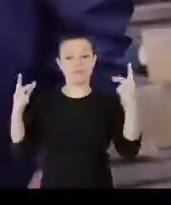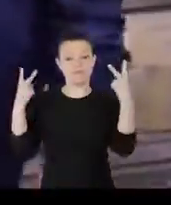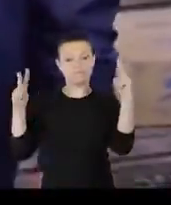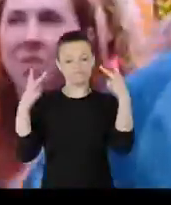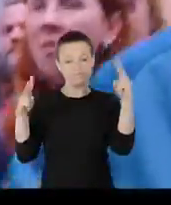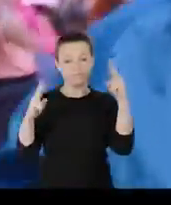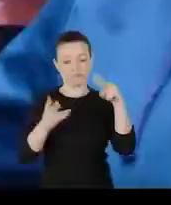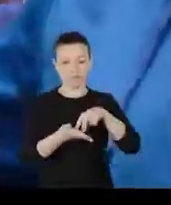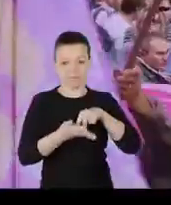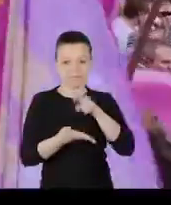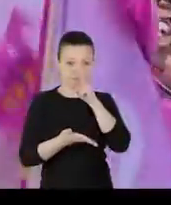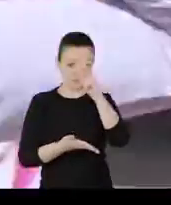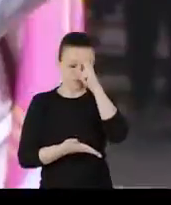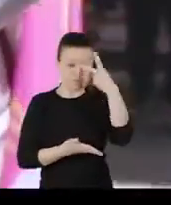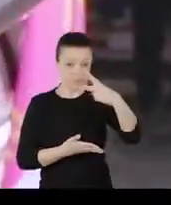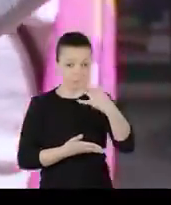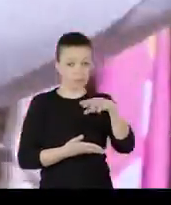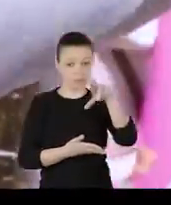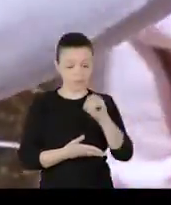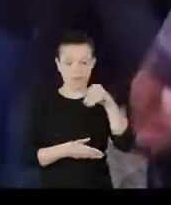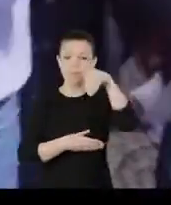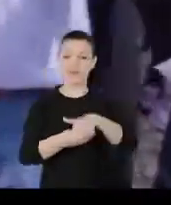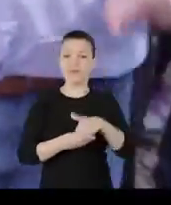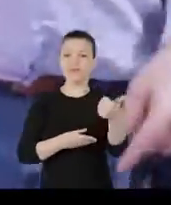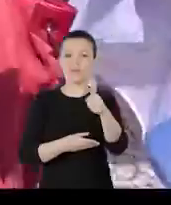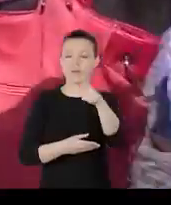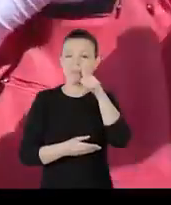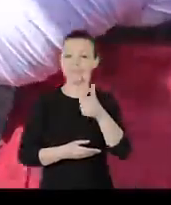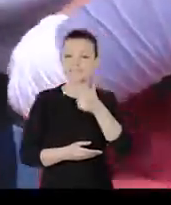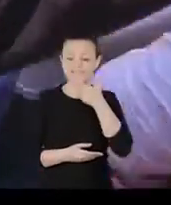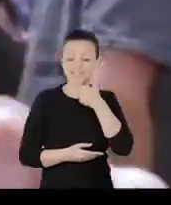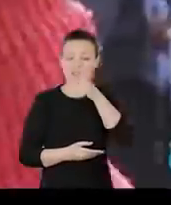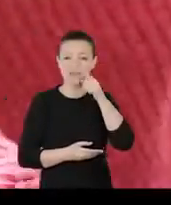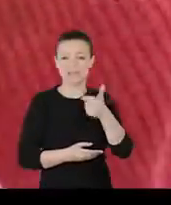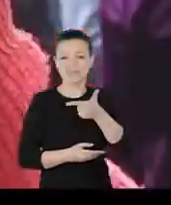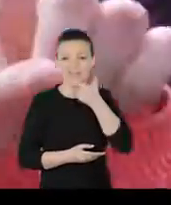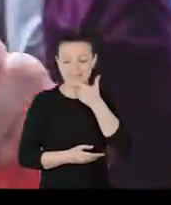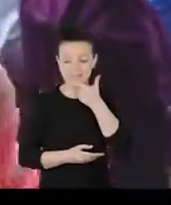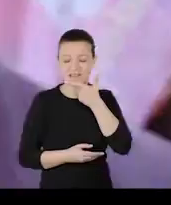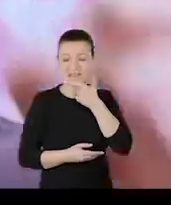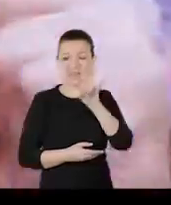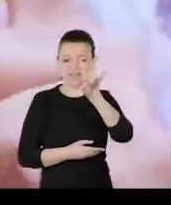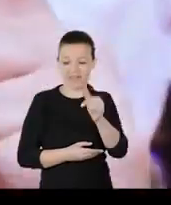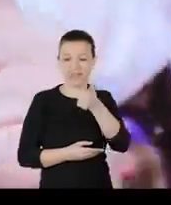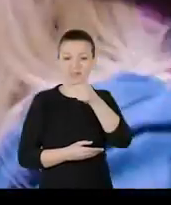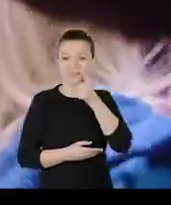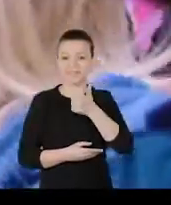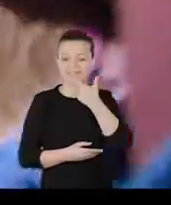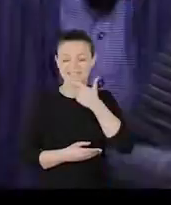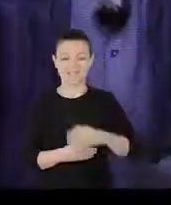forte rumo ao segundo turno. Forte Cida, 11! Cida, Cida! Cida, Cida! Vai,